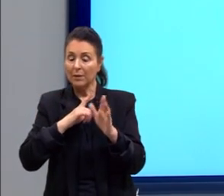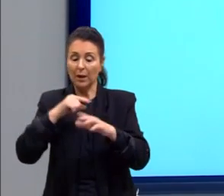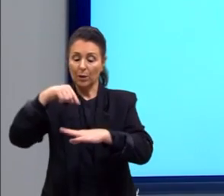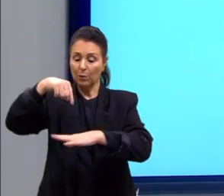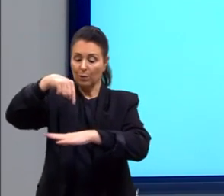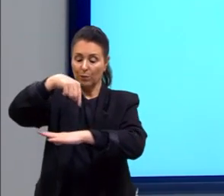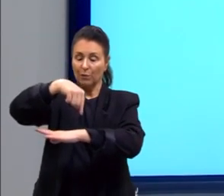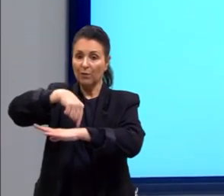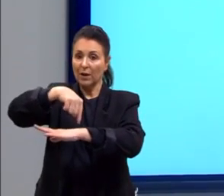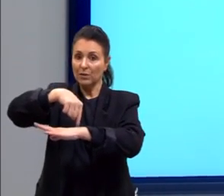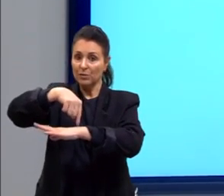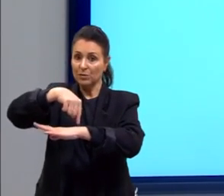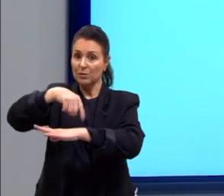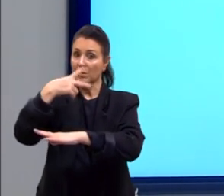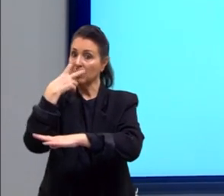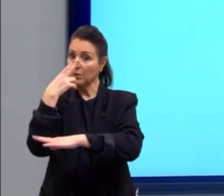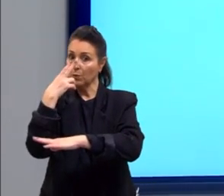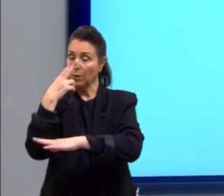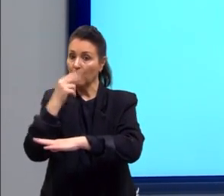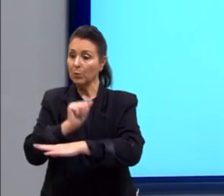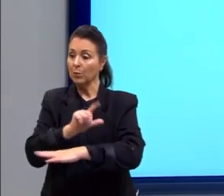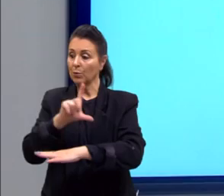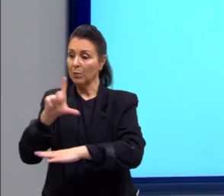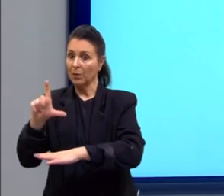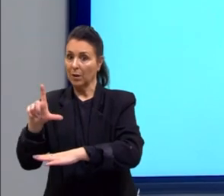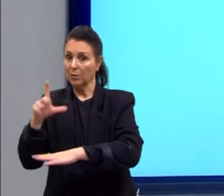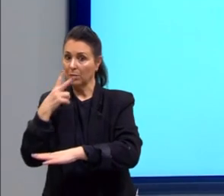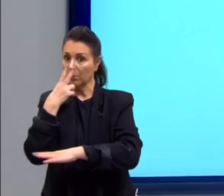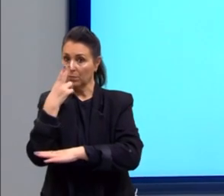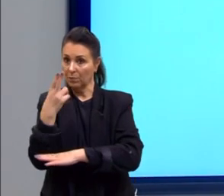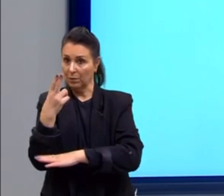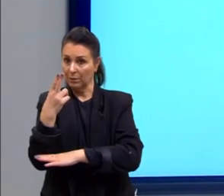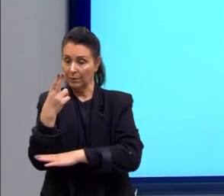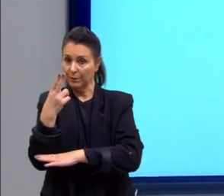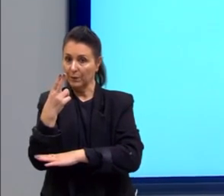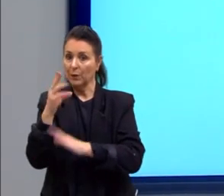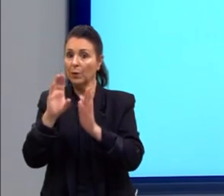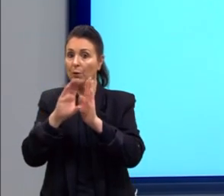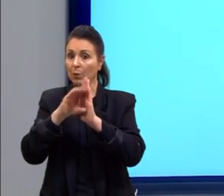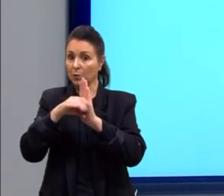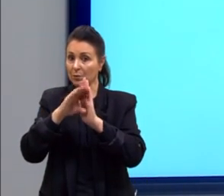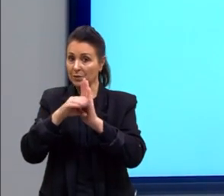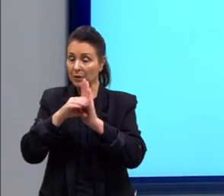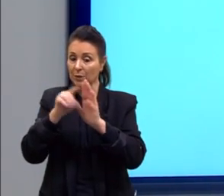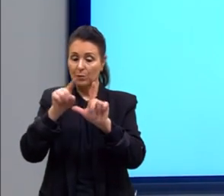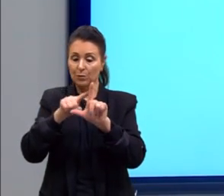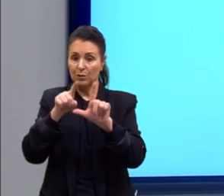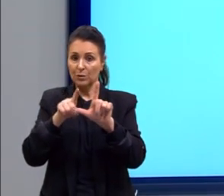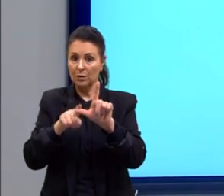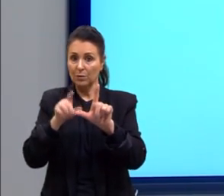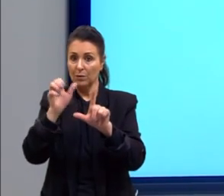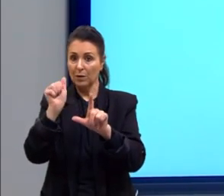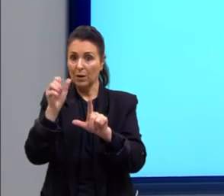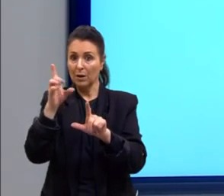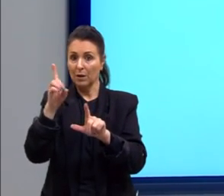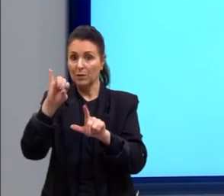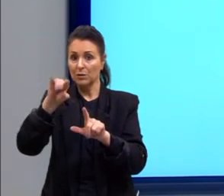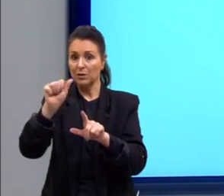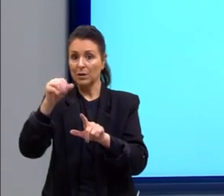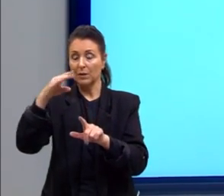vértice e um de seus lados em comum o conceito de ângulo adjacente muitas